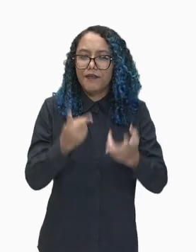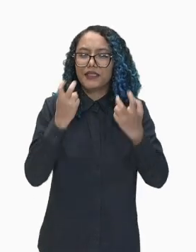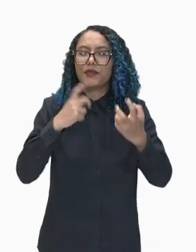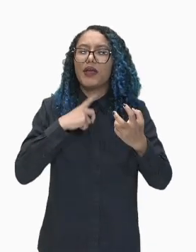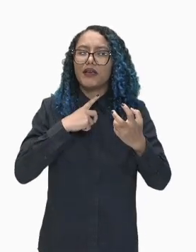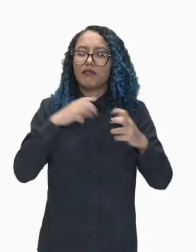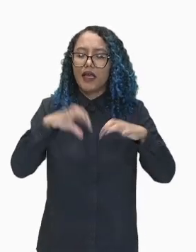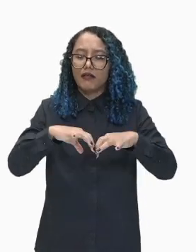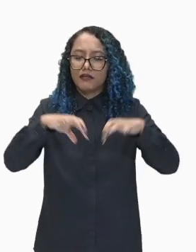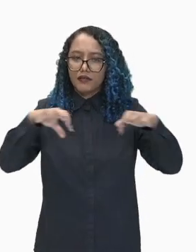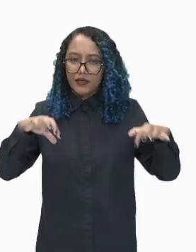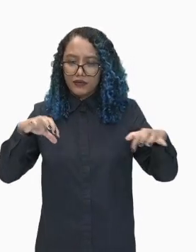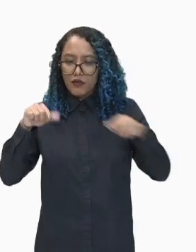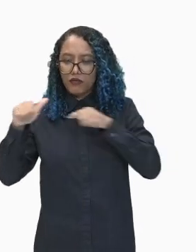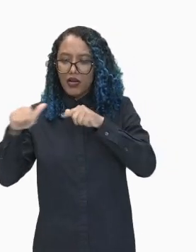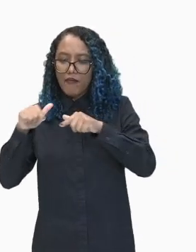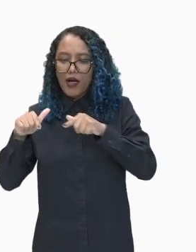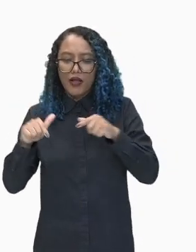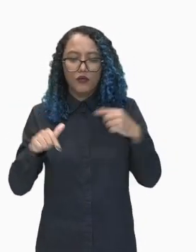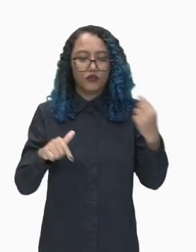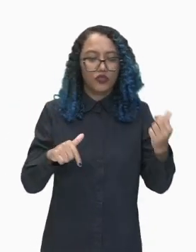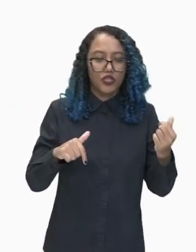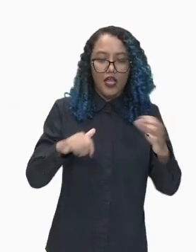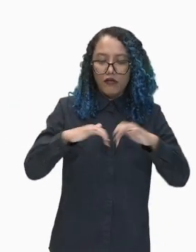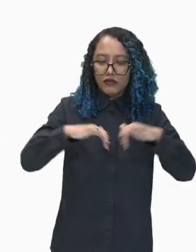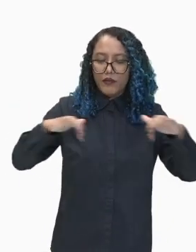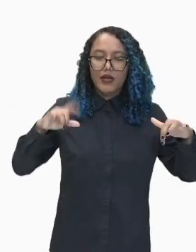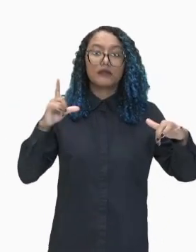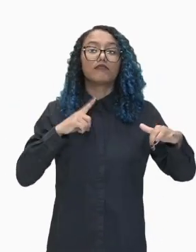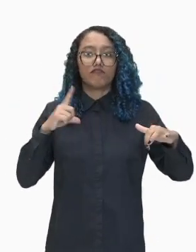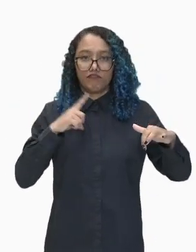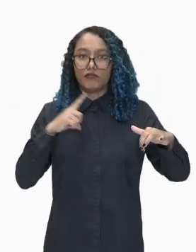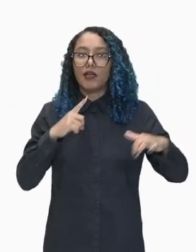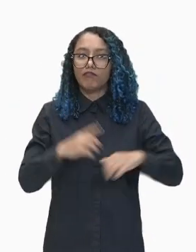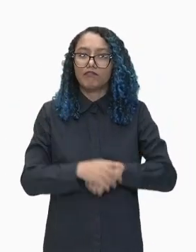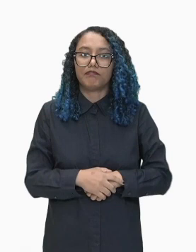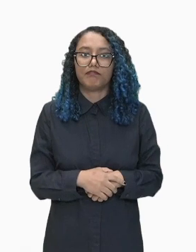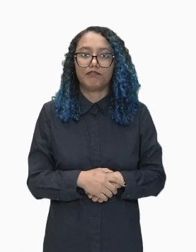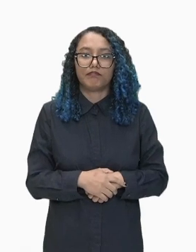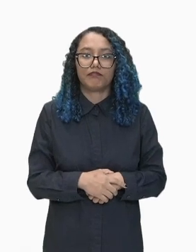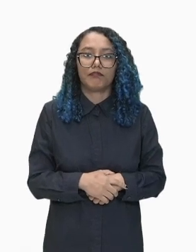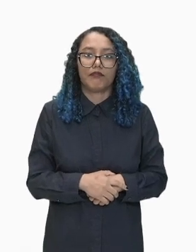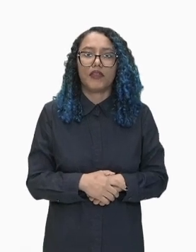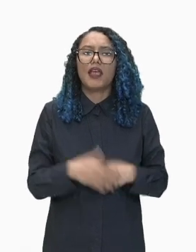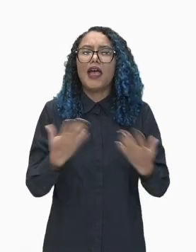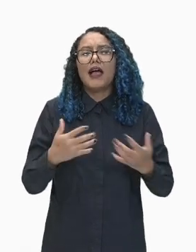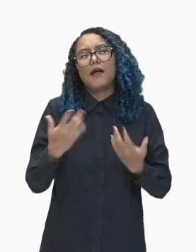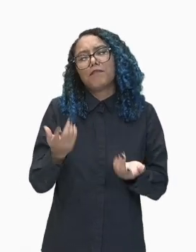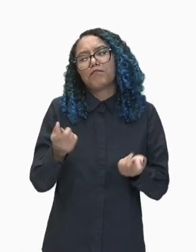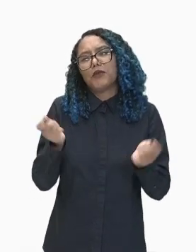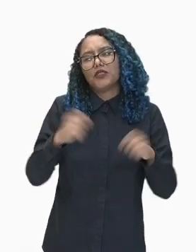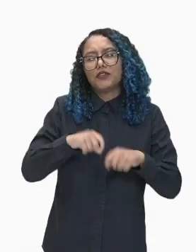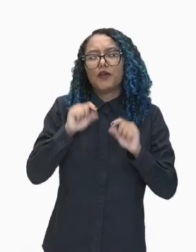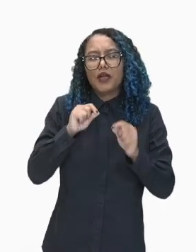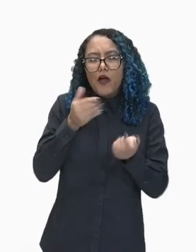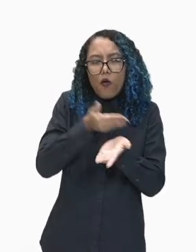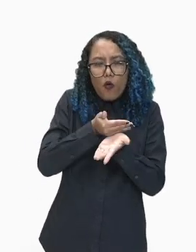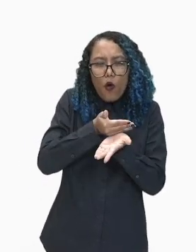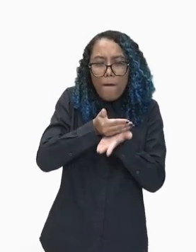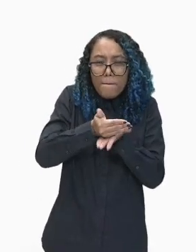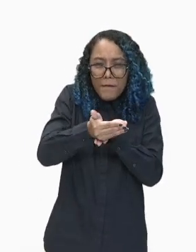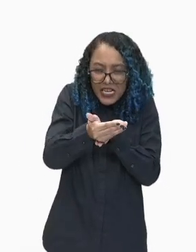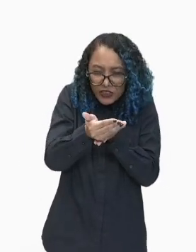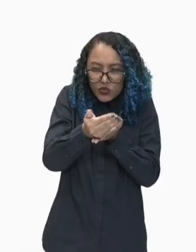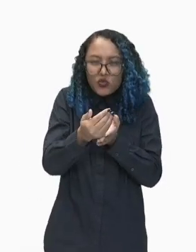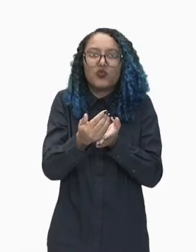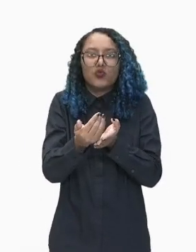entre capital e trabalho. Pode-se dizer que temos aqui o nascimento, né, a gênese do capitalismo.